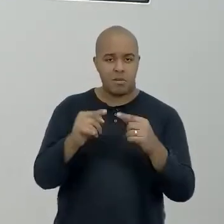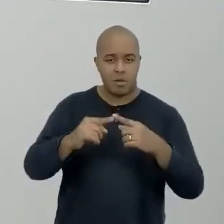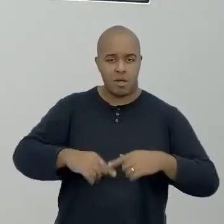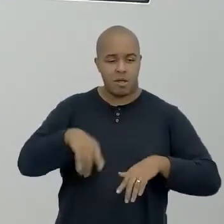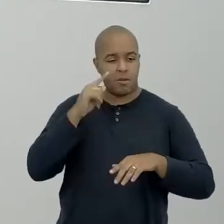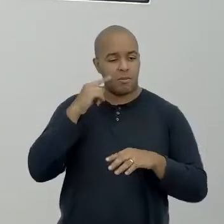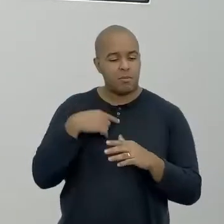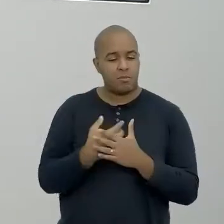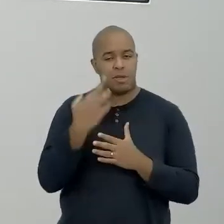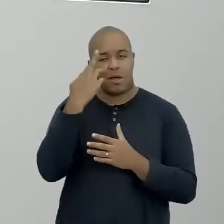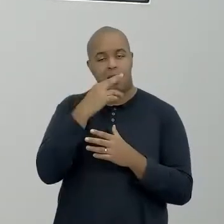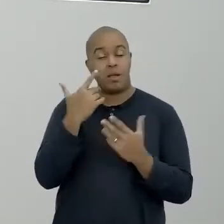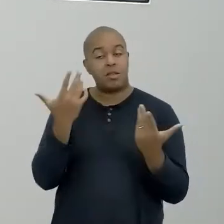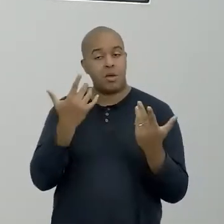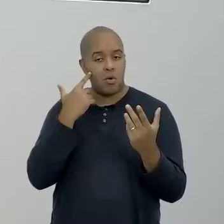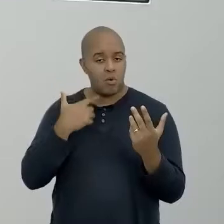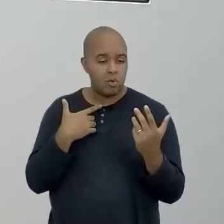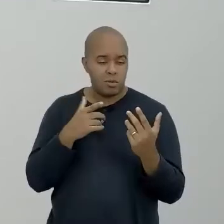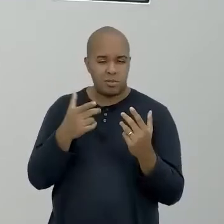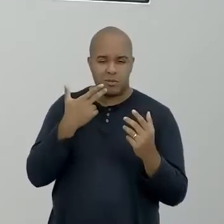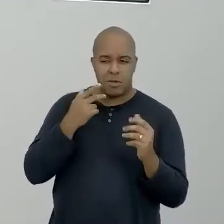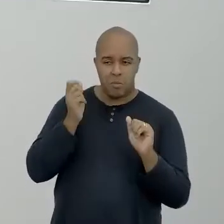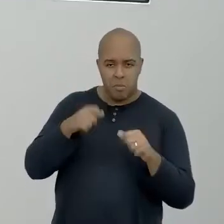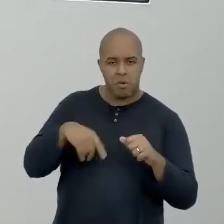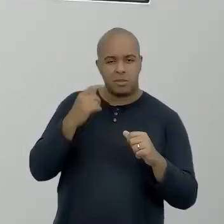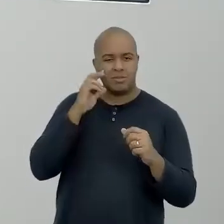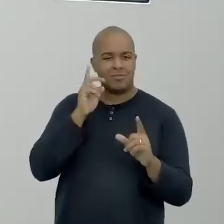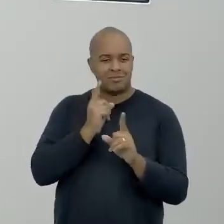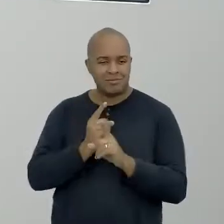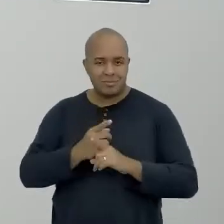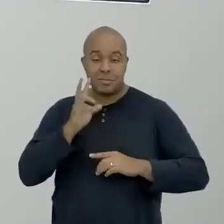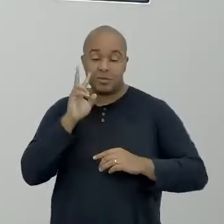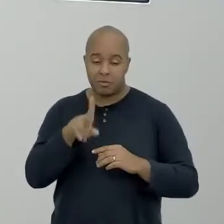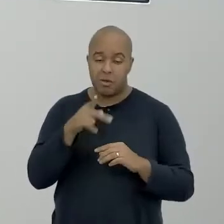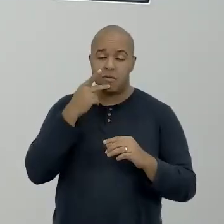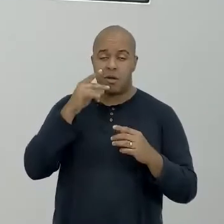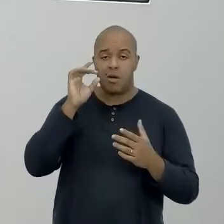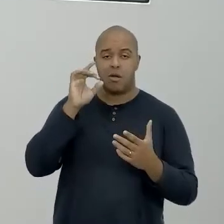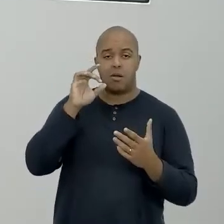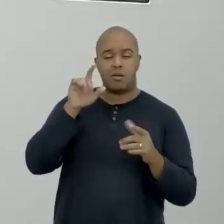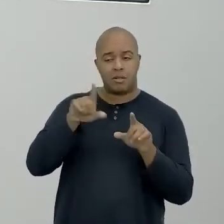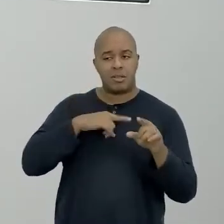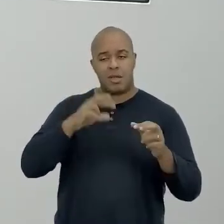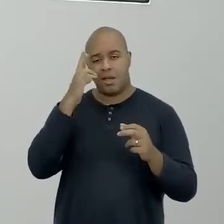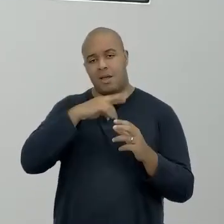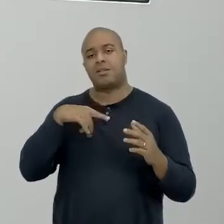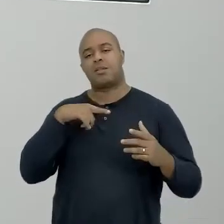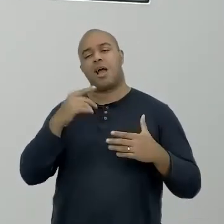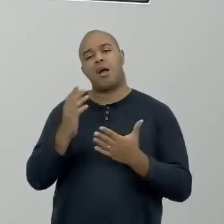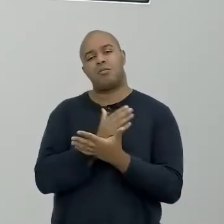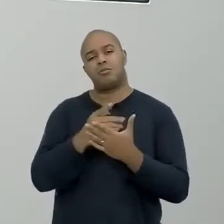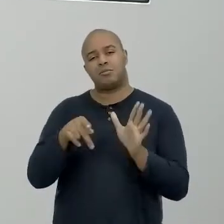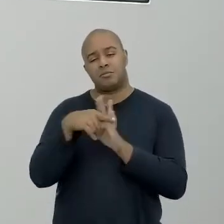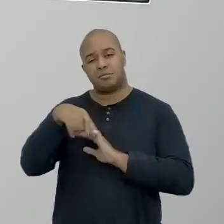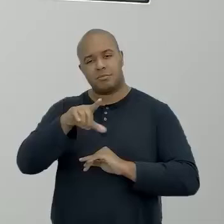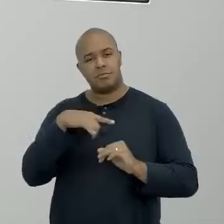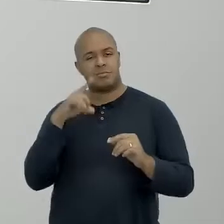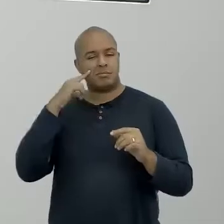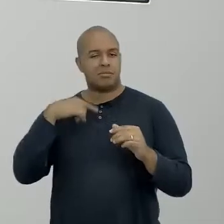questão da raça, né? Então, hoje, a gente pode constatar que as raças, algumas raças